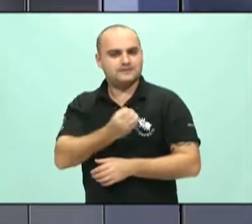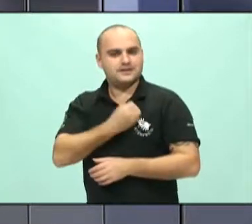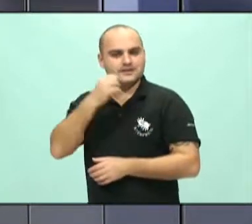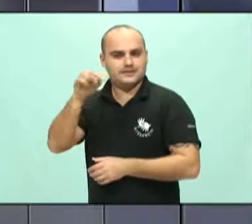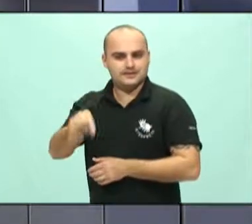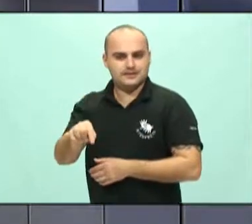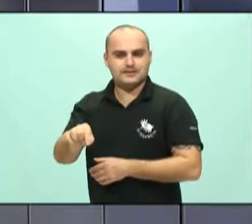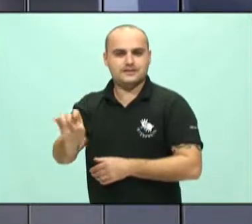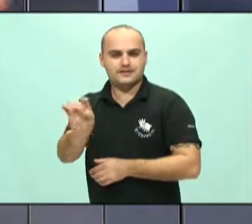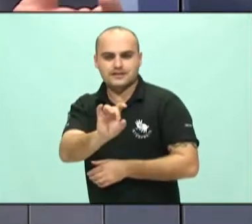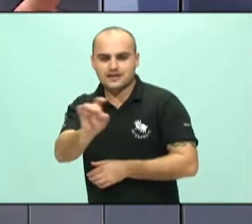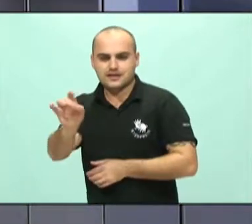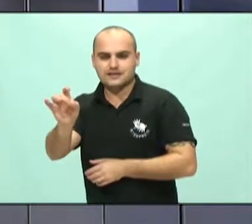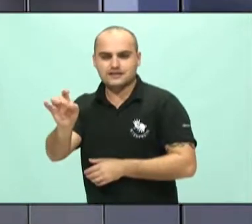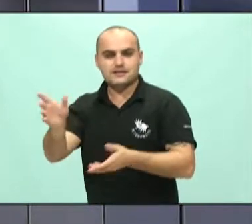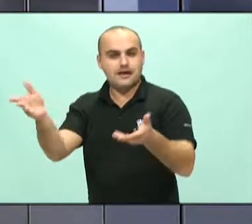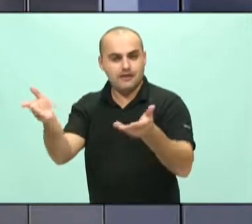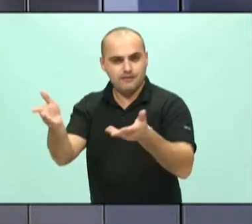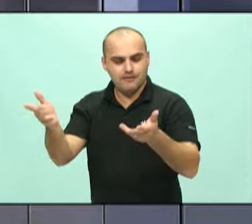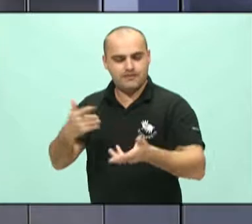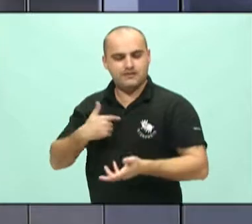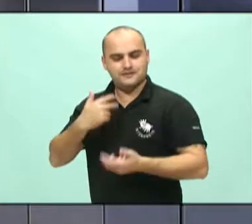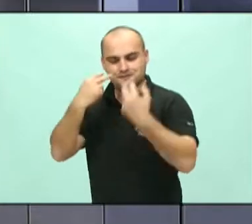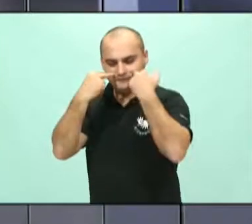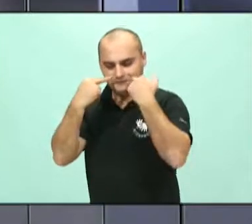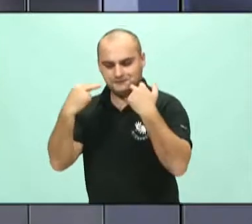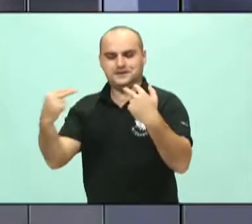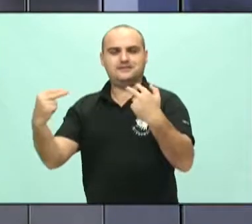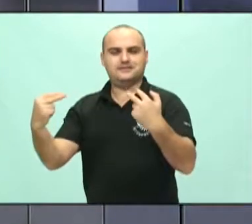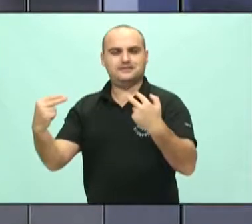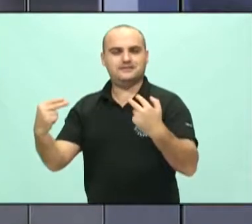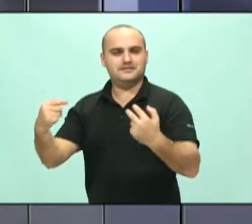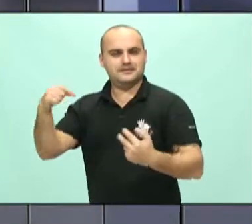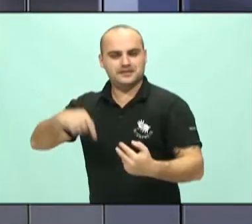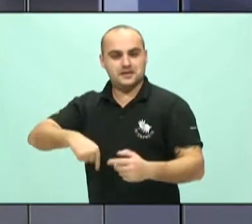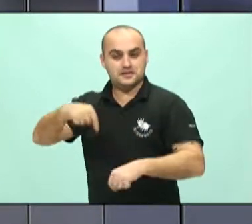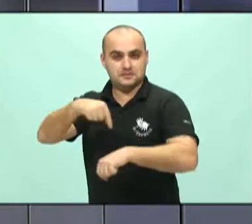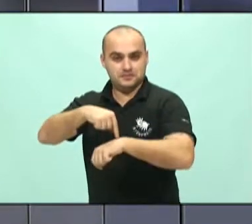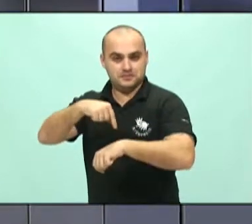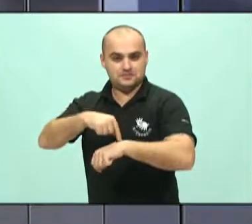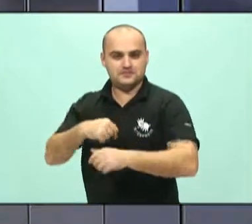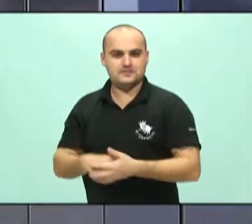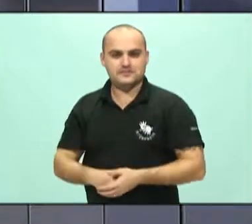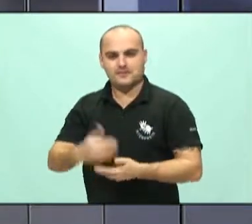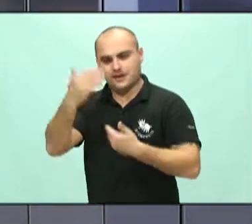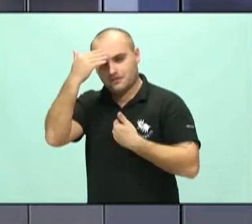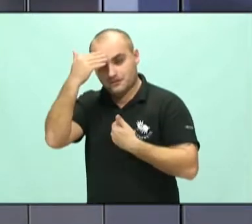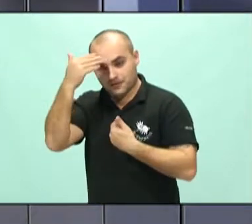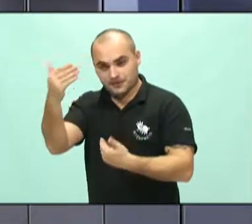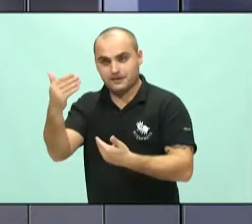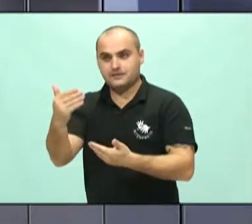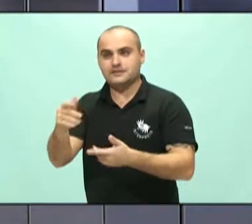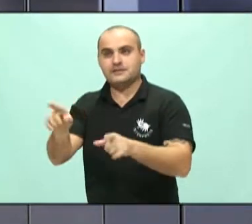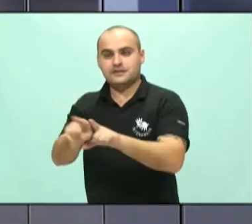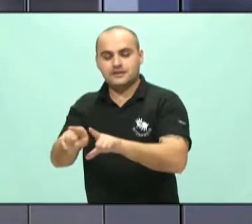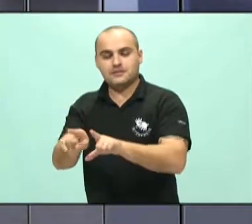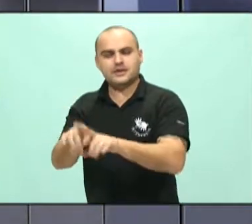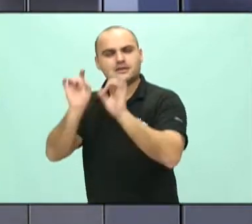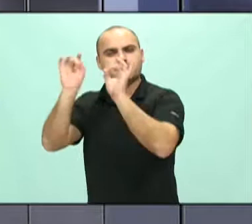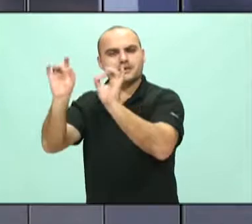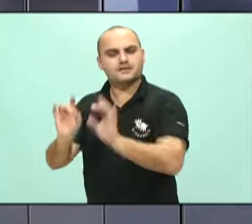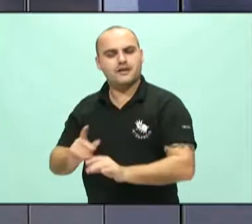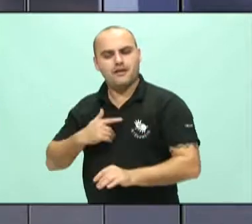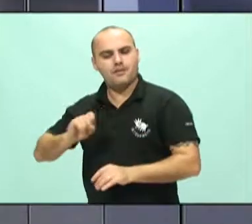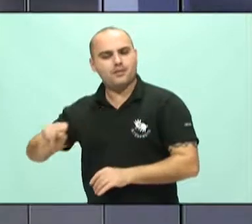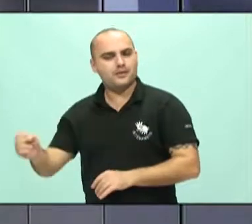dos cidadãos que nos dão o prazer, o privilégio da audiência nesse momento. Obrigado de coração, especialmente pela oportunidade